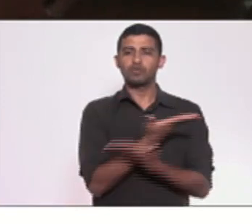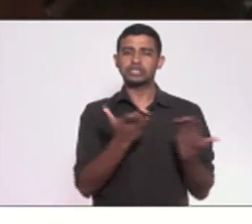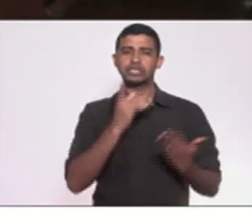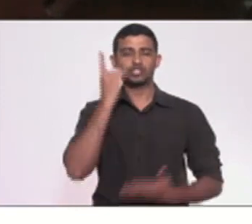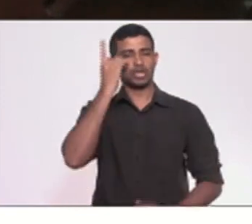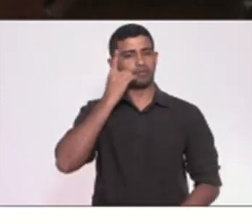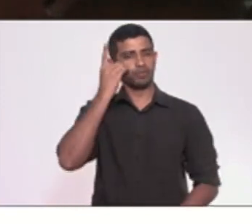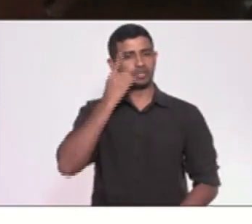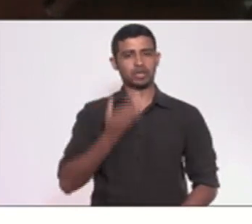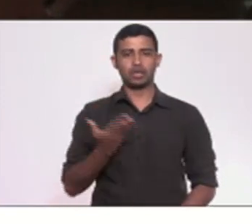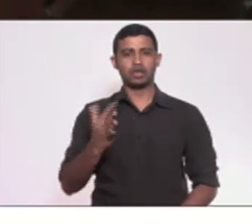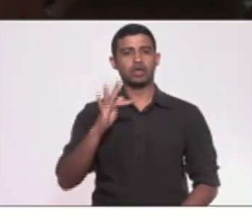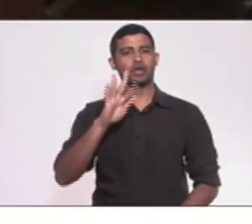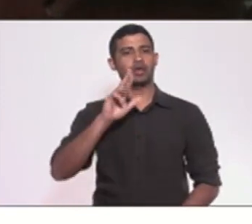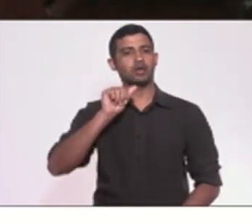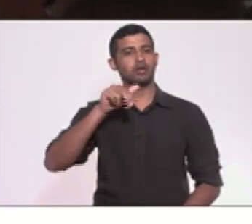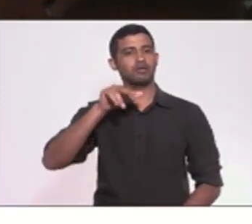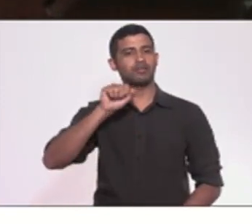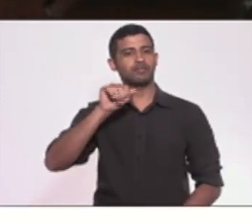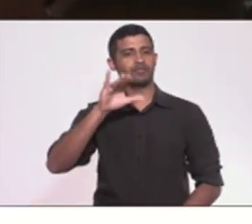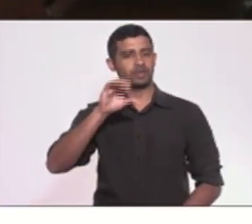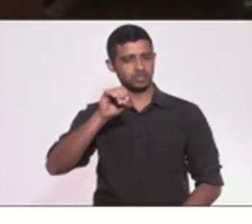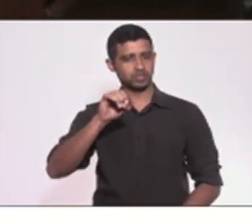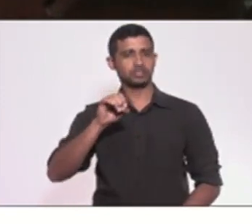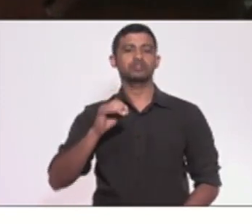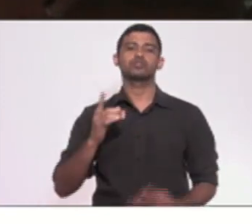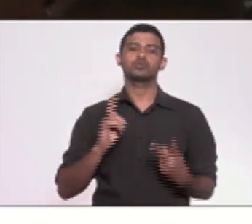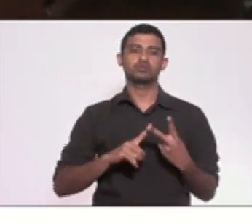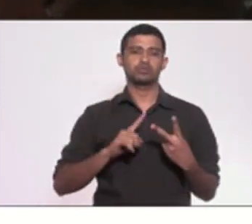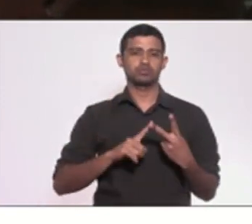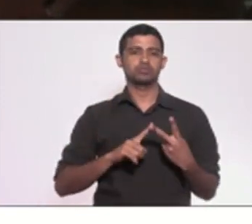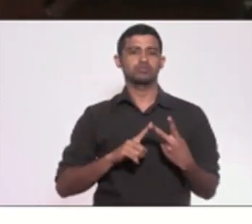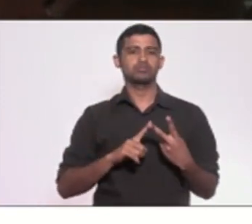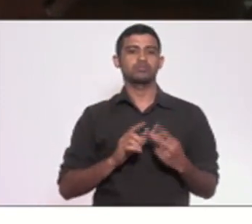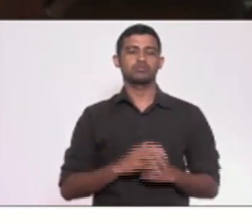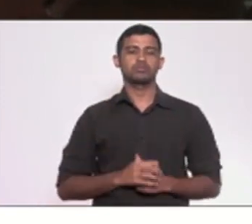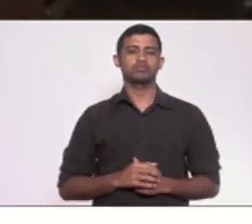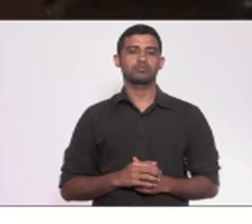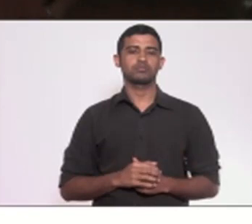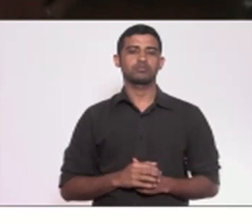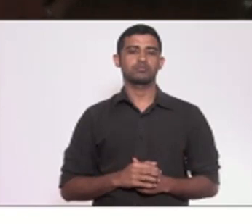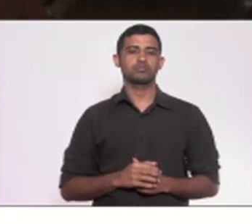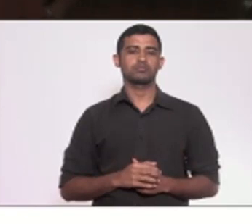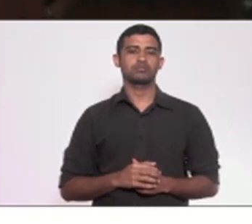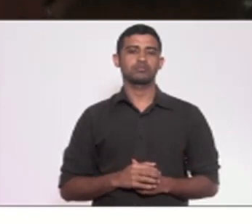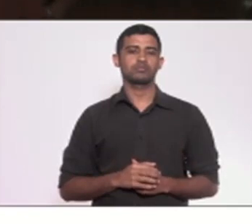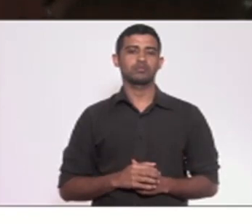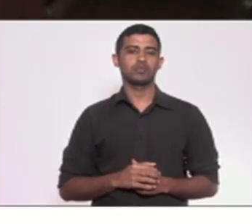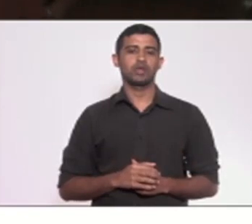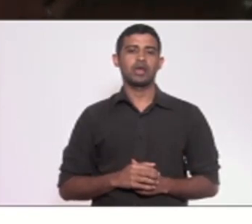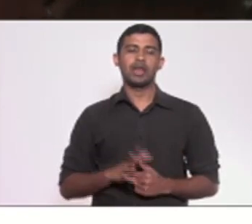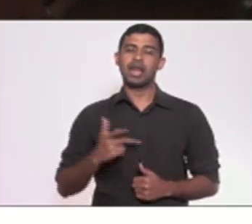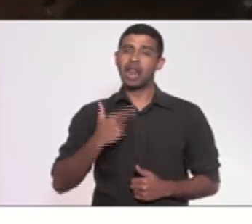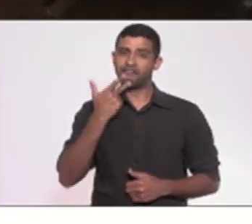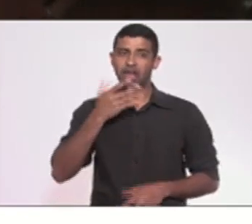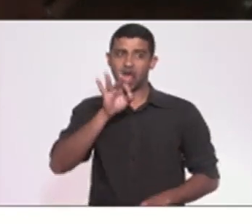deputados, Francisco Manuel de Carvalho e Marcos Abraão, uma vez que a situação fático-jurídica é completamente idêntica e,